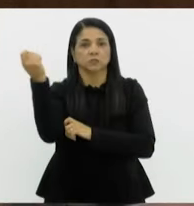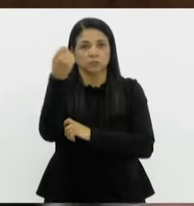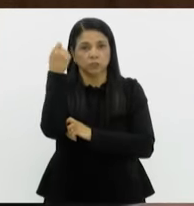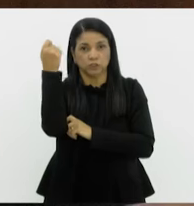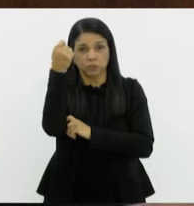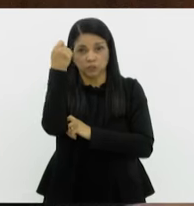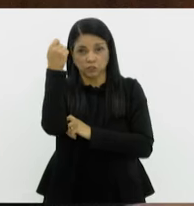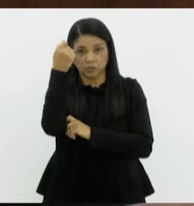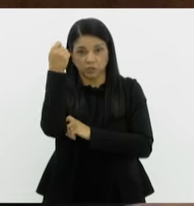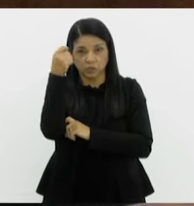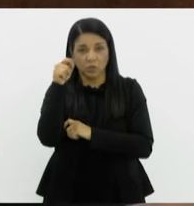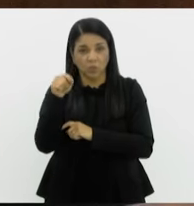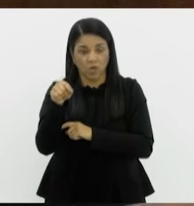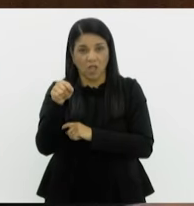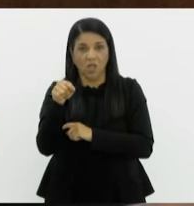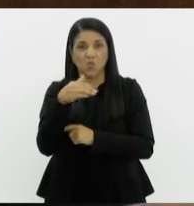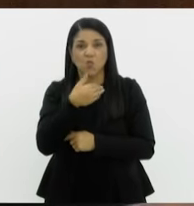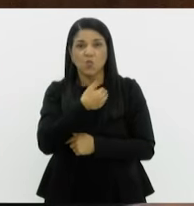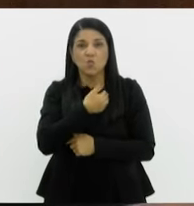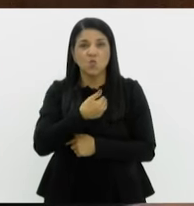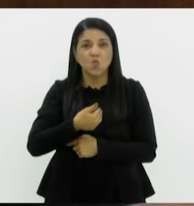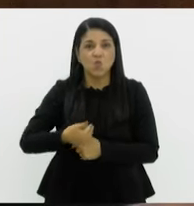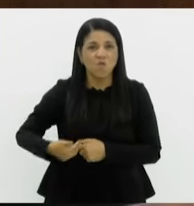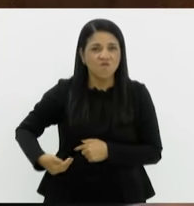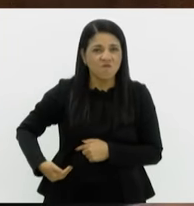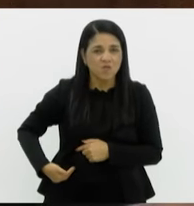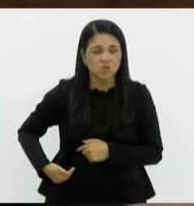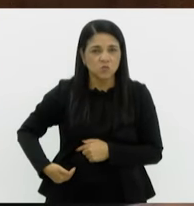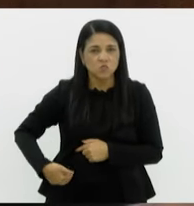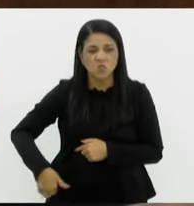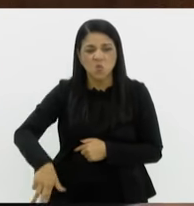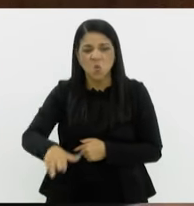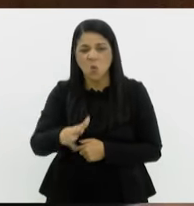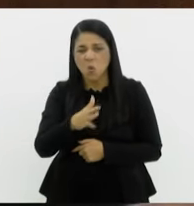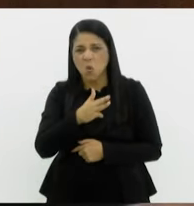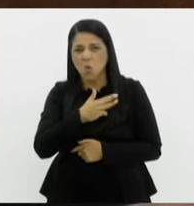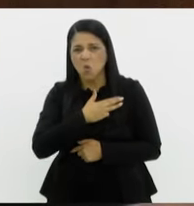mas a tragédia de um desgoverno, chamado desgoverno Lula.